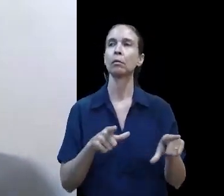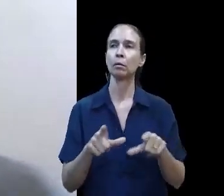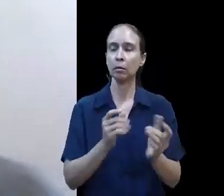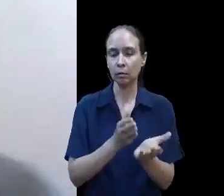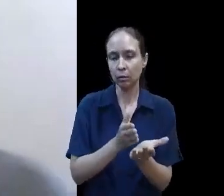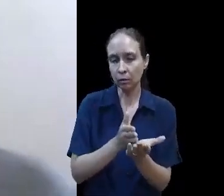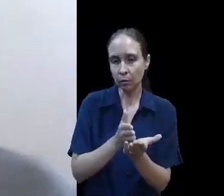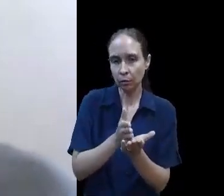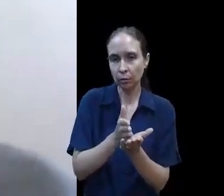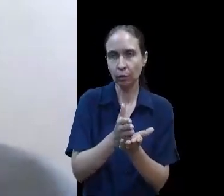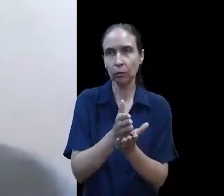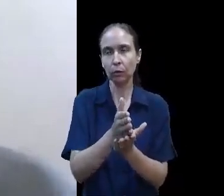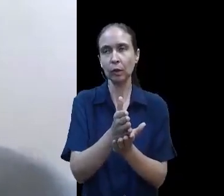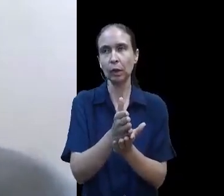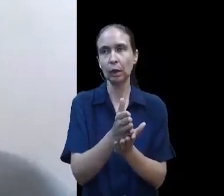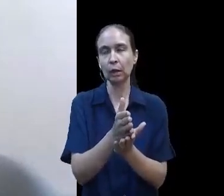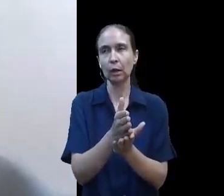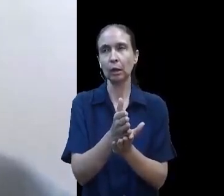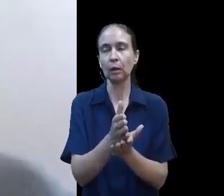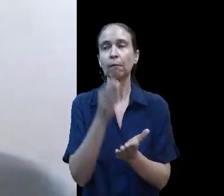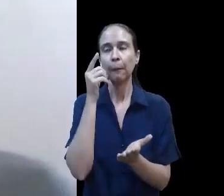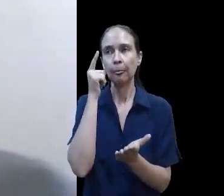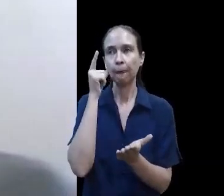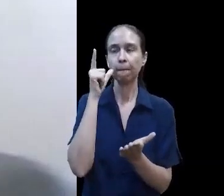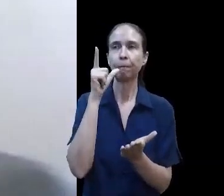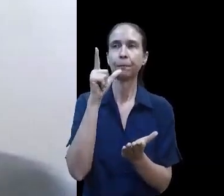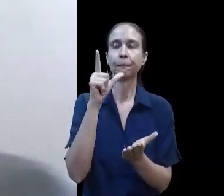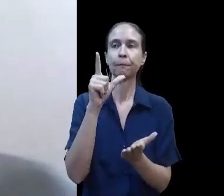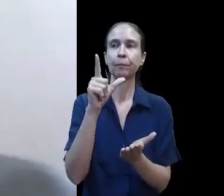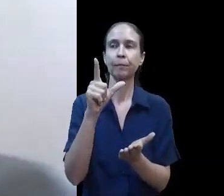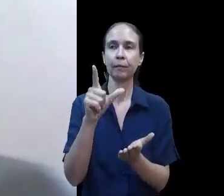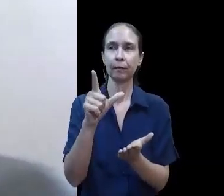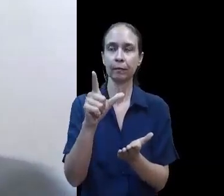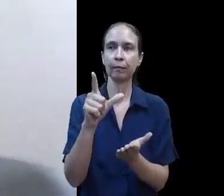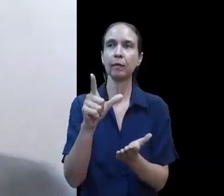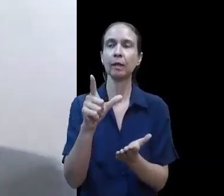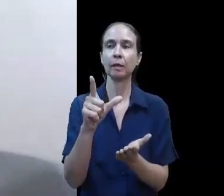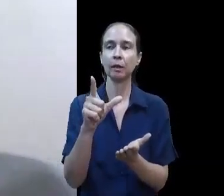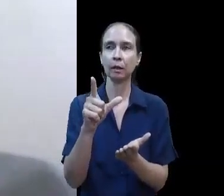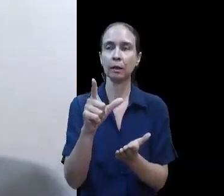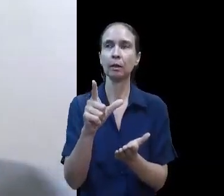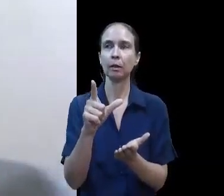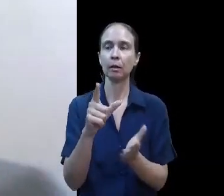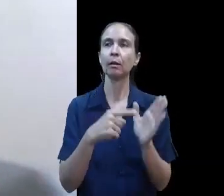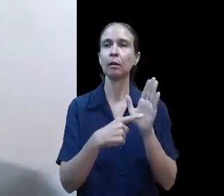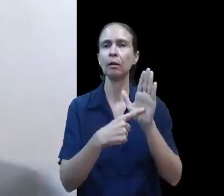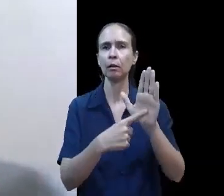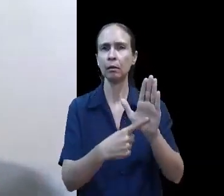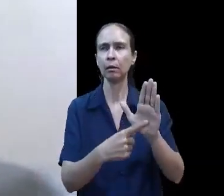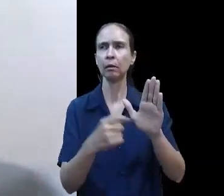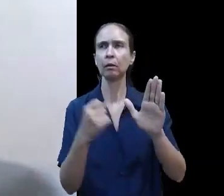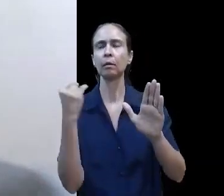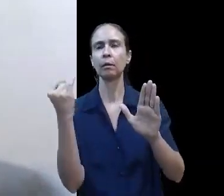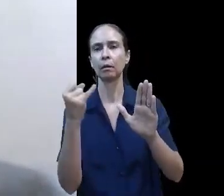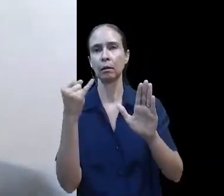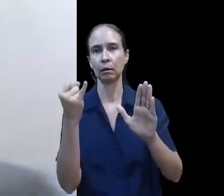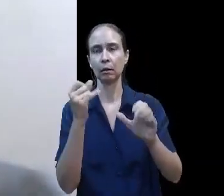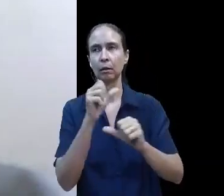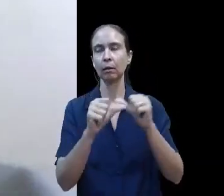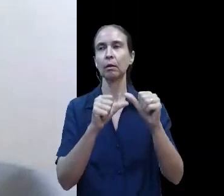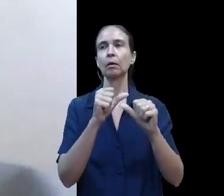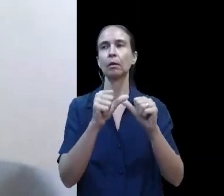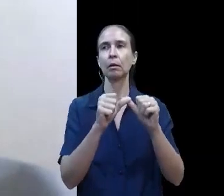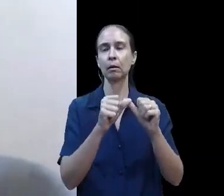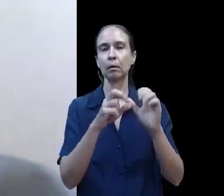direção e conseguimos realmente convencer os nossos produtores a adotar